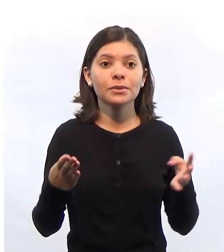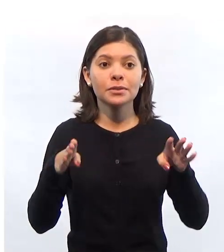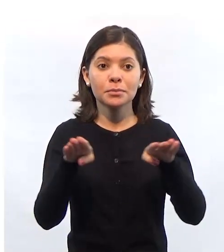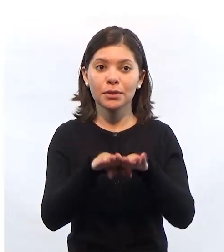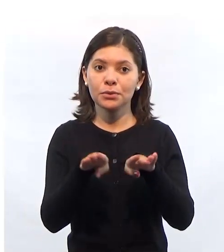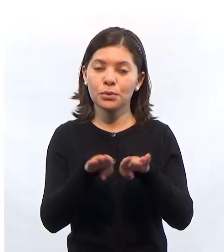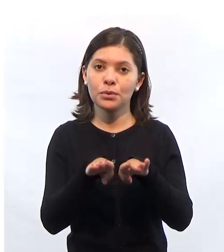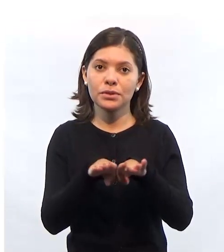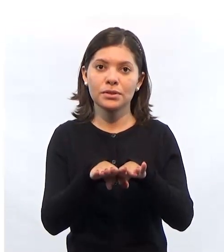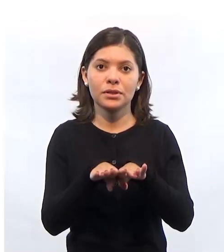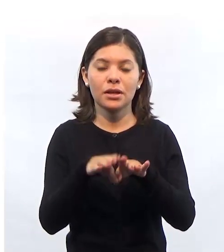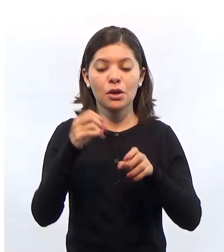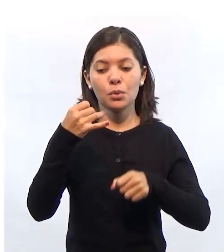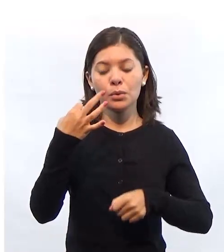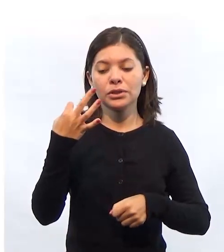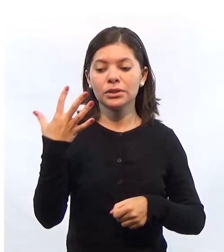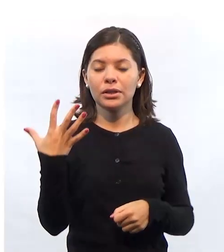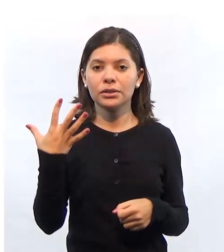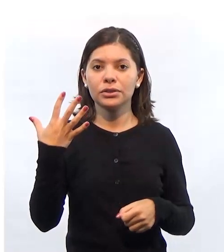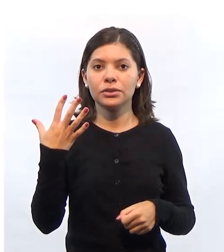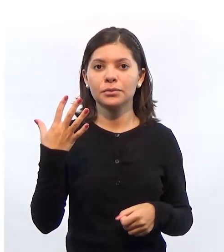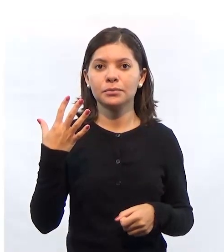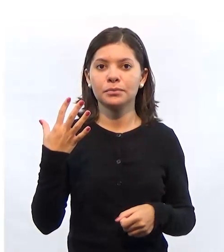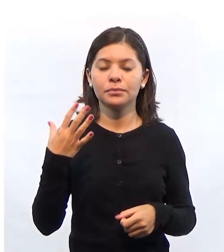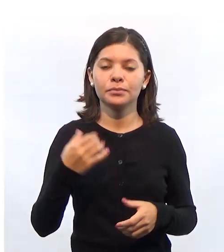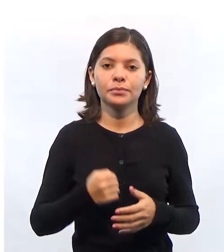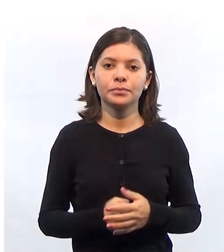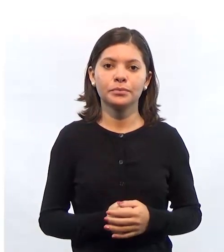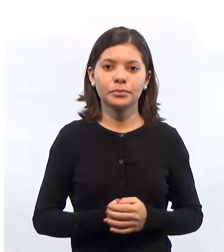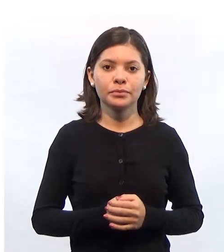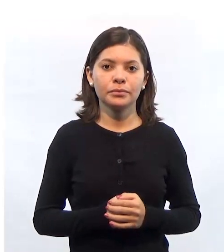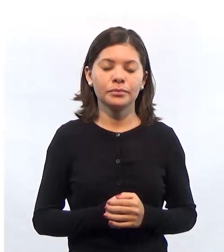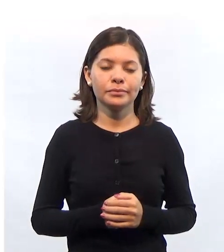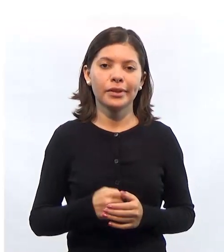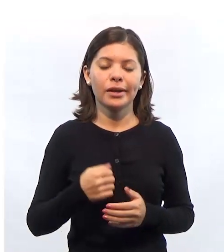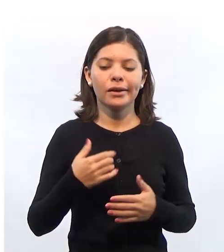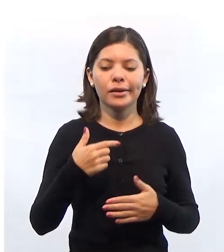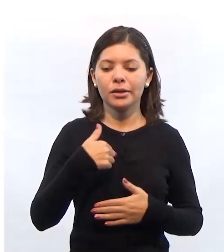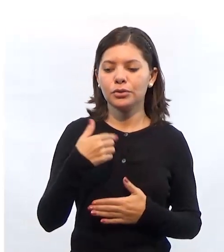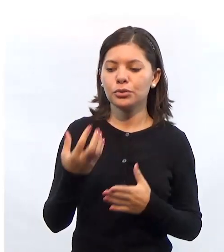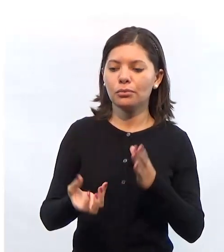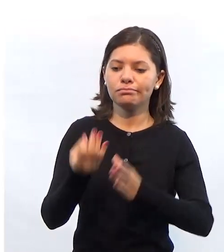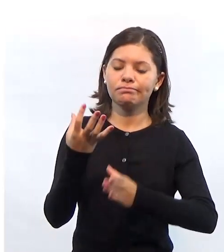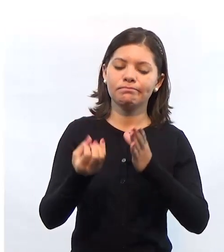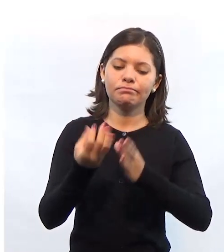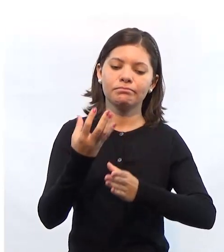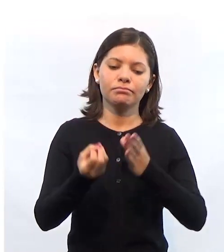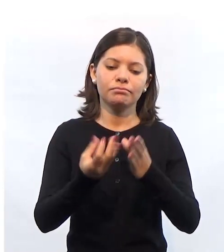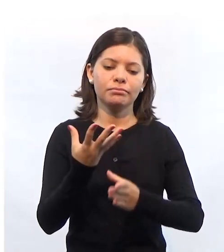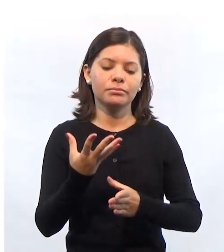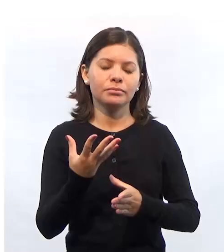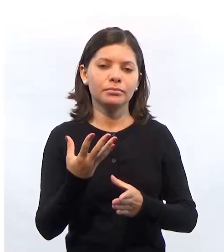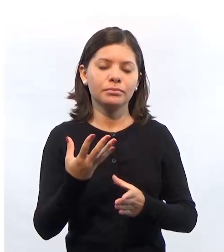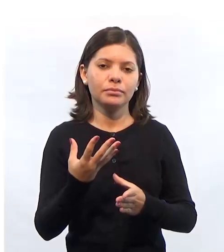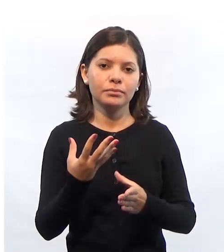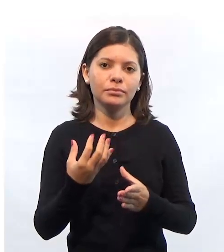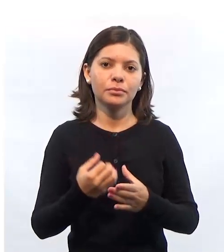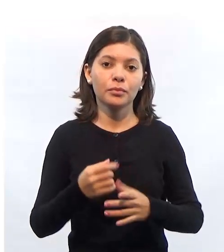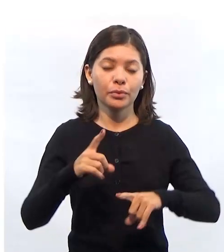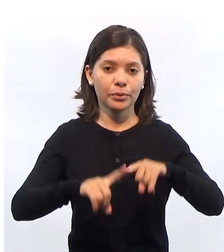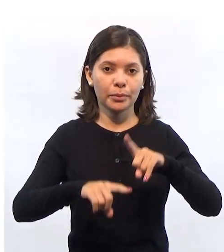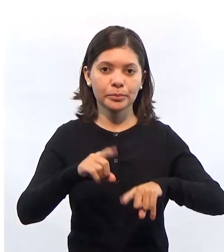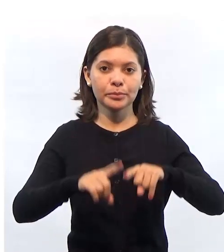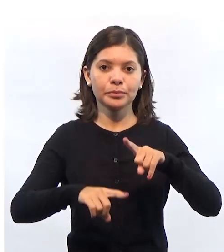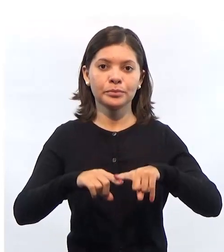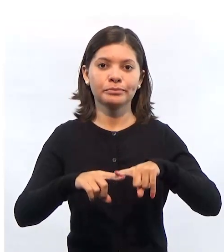então esses padrões pode ser padrão de quantidade Ah eu estou aqui produzindo é uma